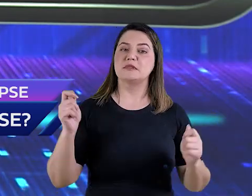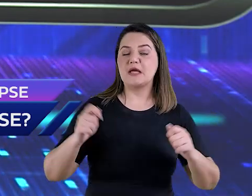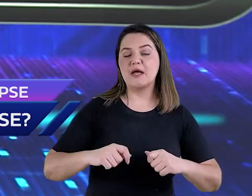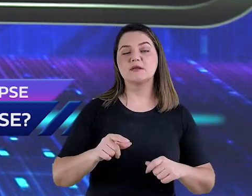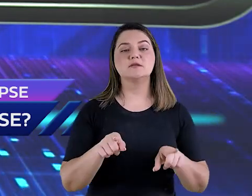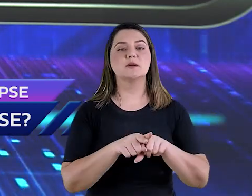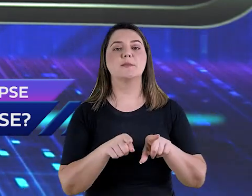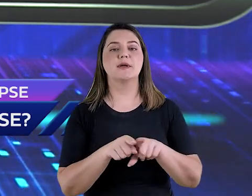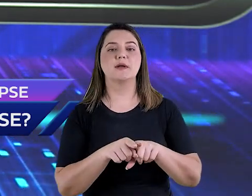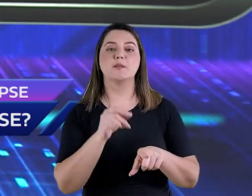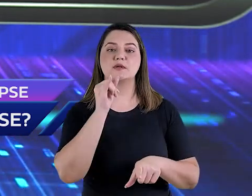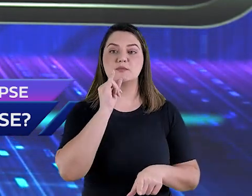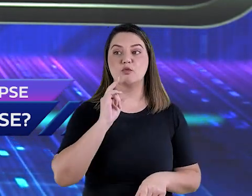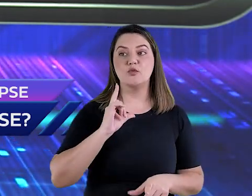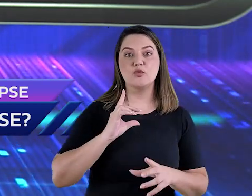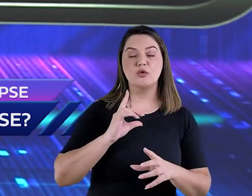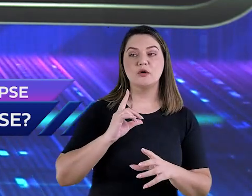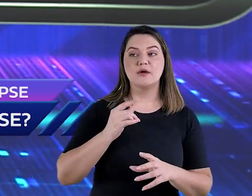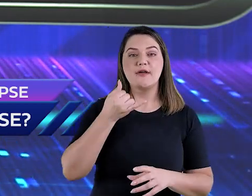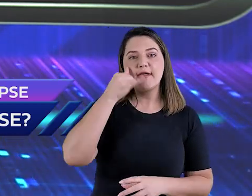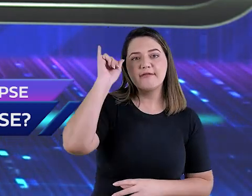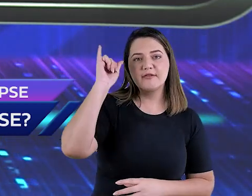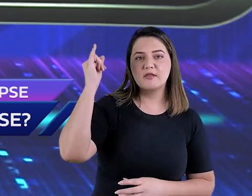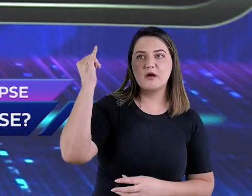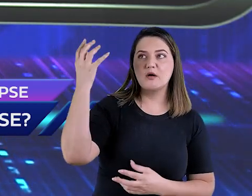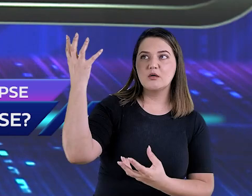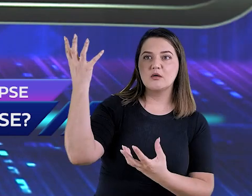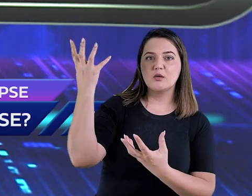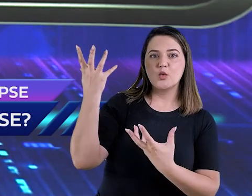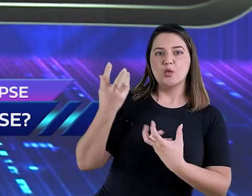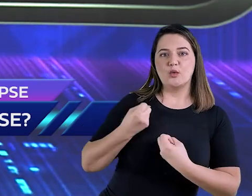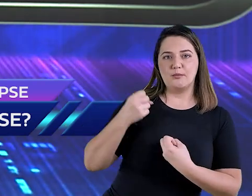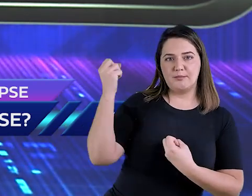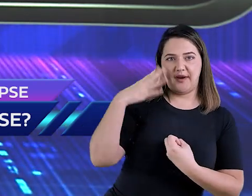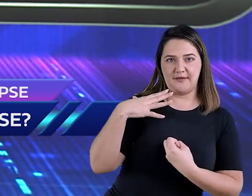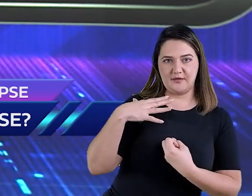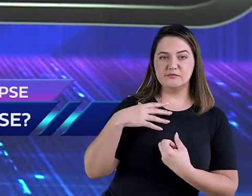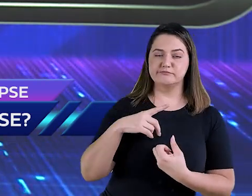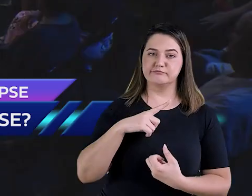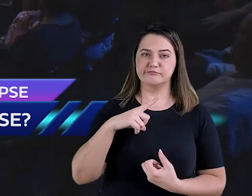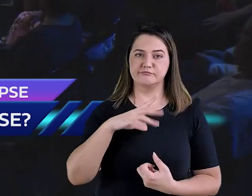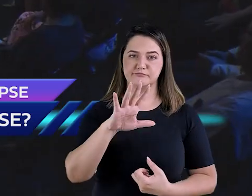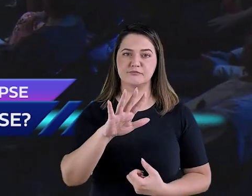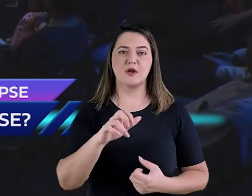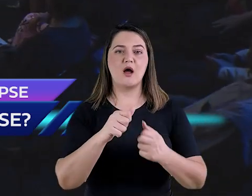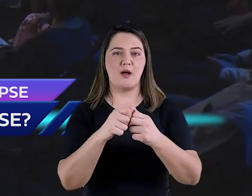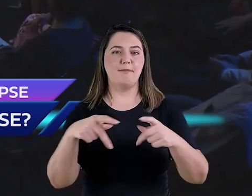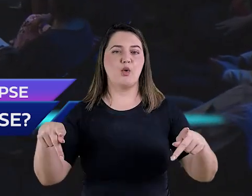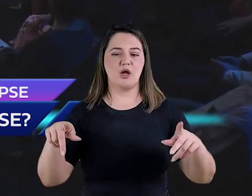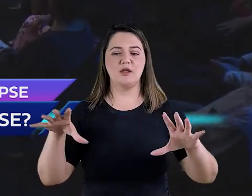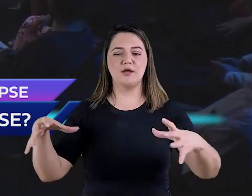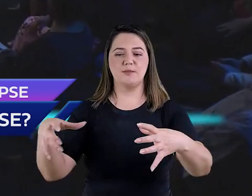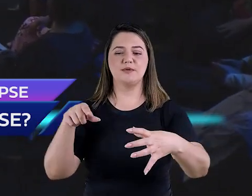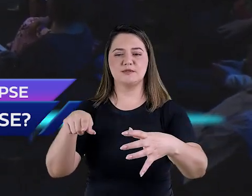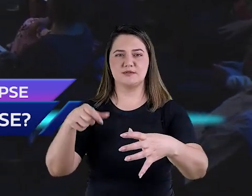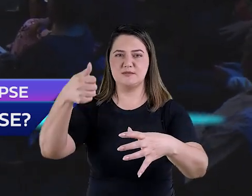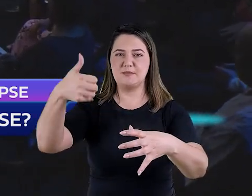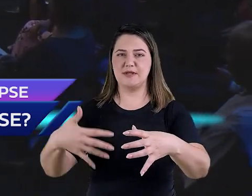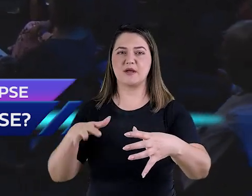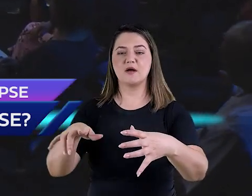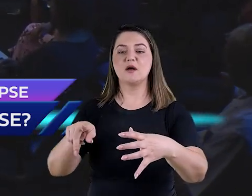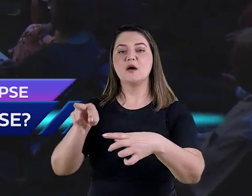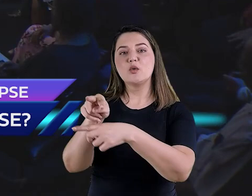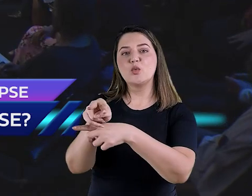É possível também escapar das pragas. E o Apocalipse diz quem é que vai escapar das